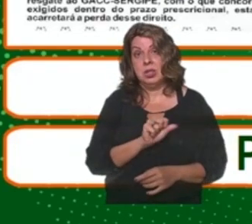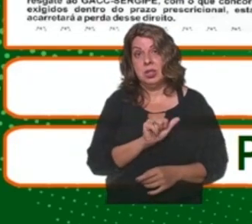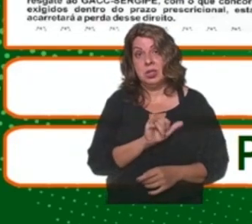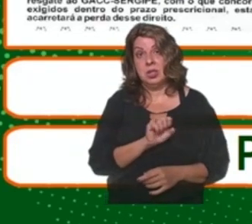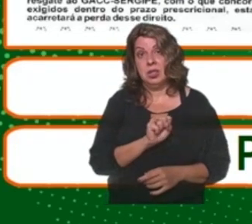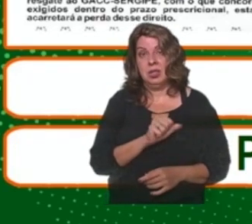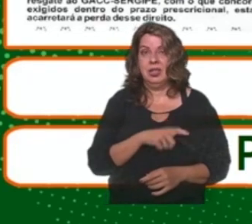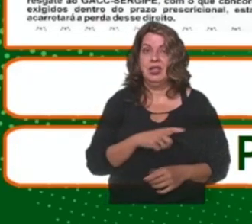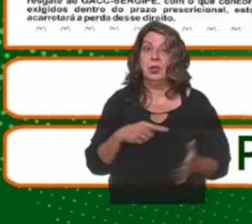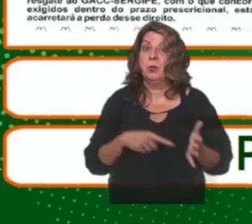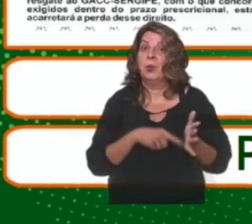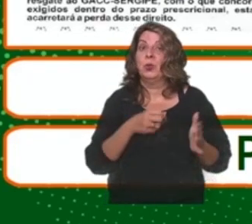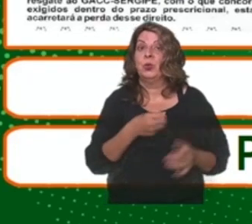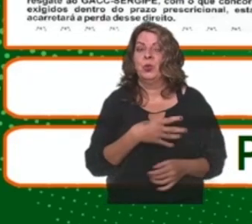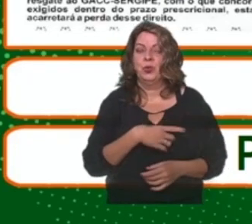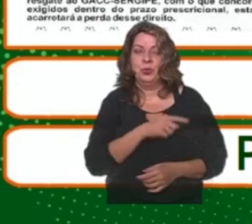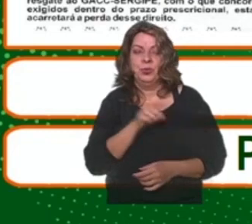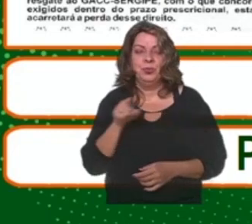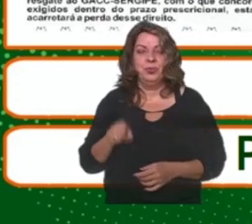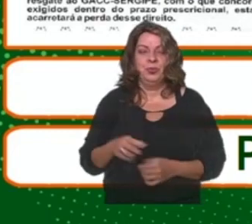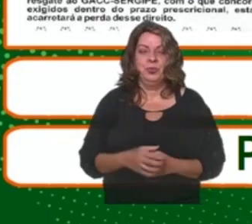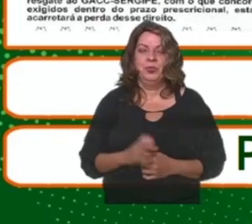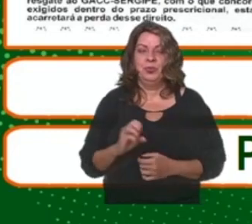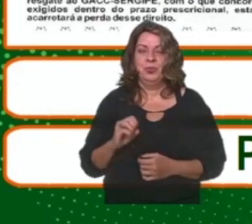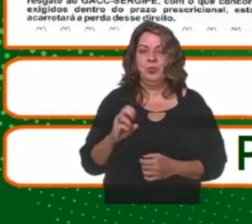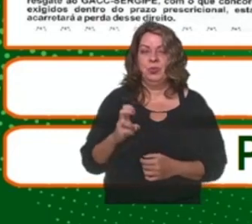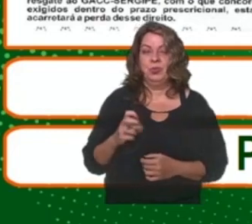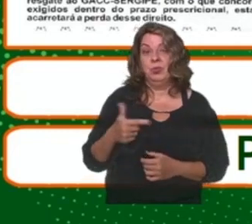Regional Ponto Novo. E agora,